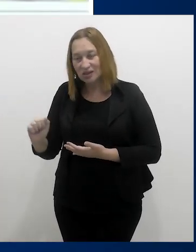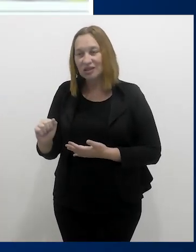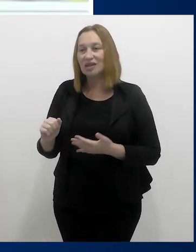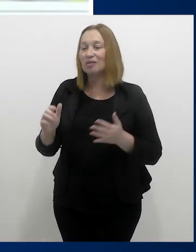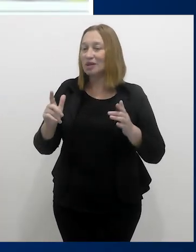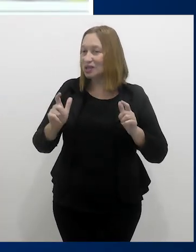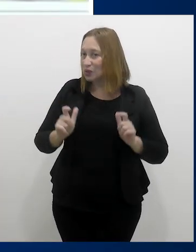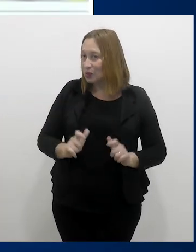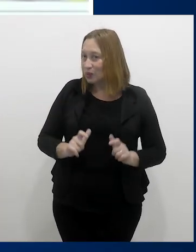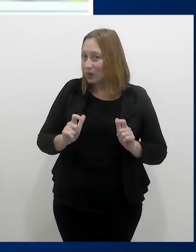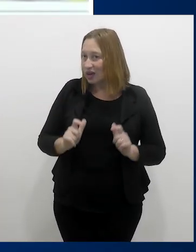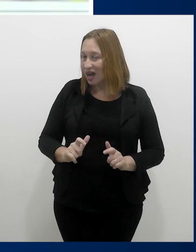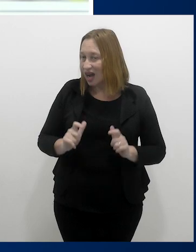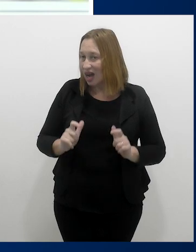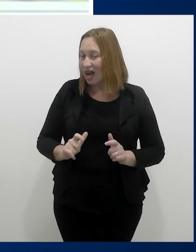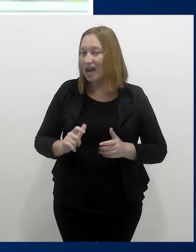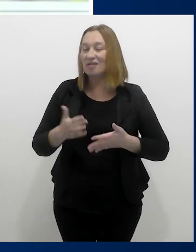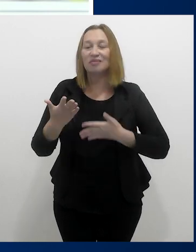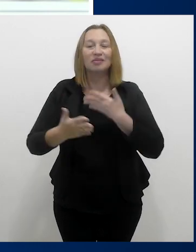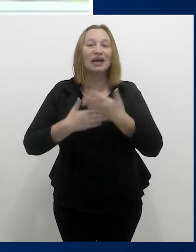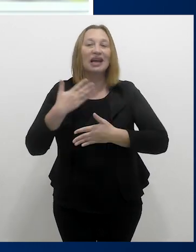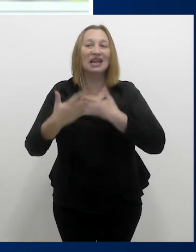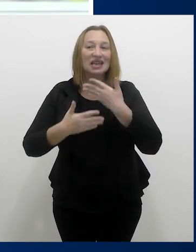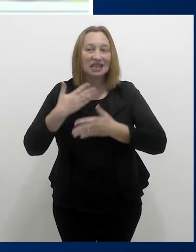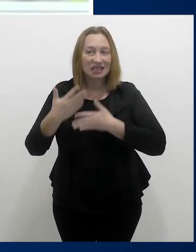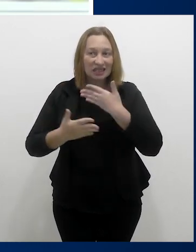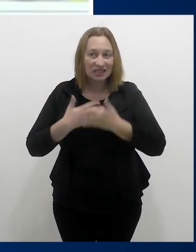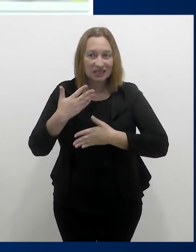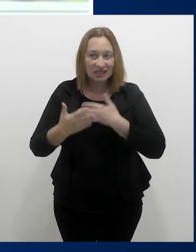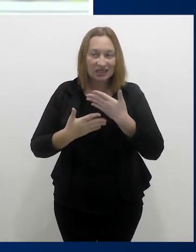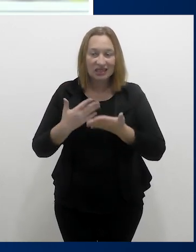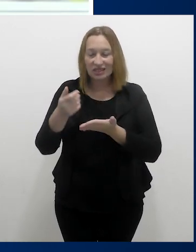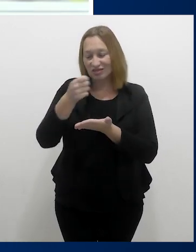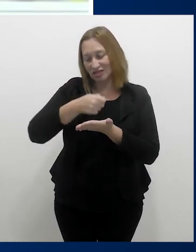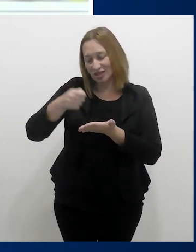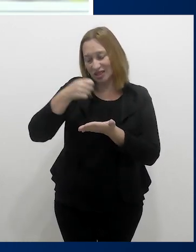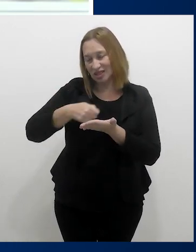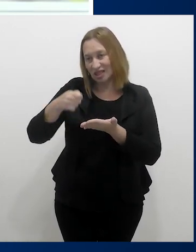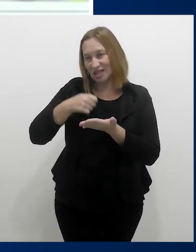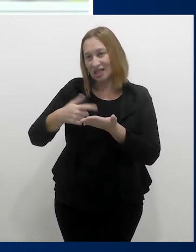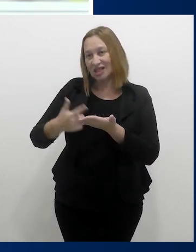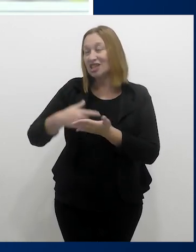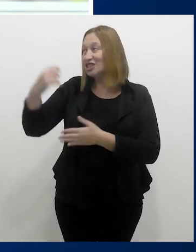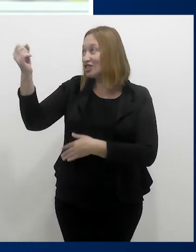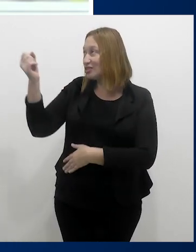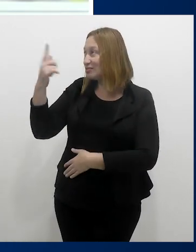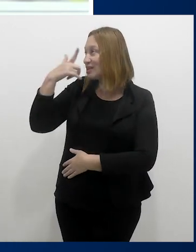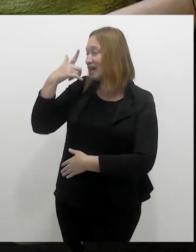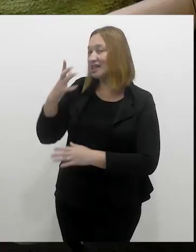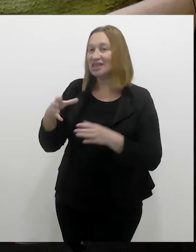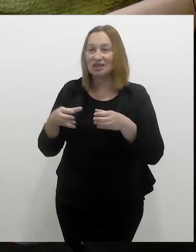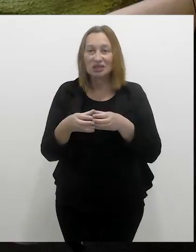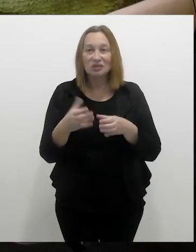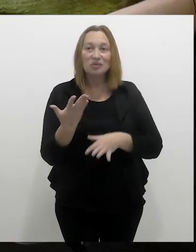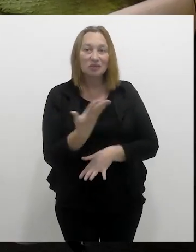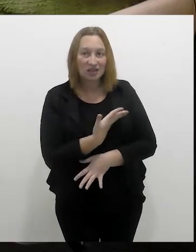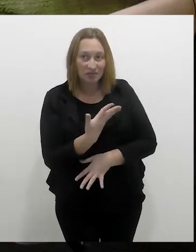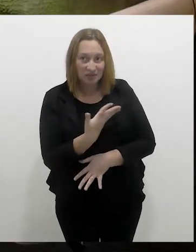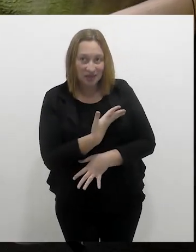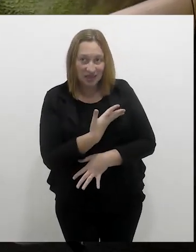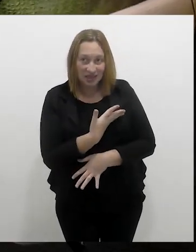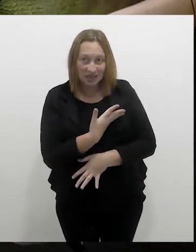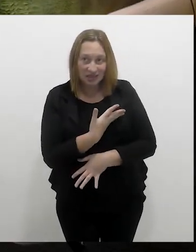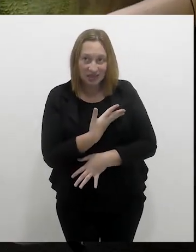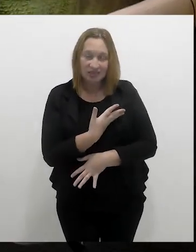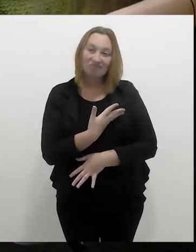para você por esse espaço que para mim é uma alegria, porque eu escrevi esse livro realmente inspirada nesse meu grupo